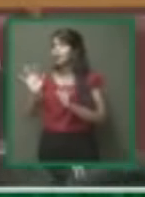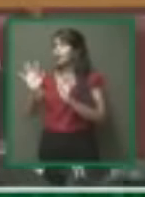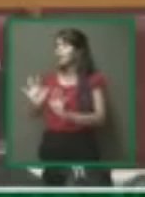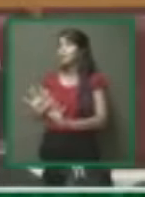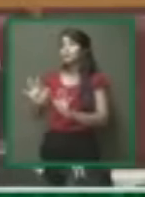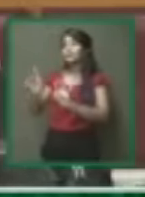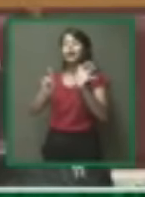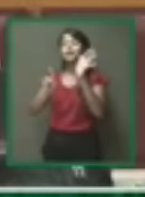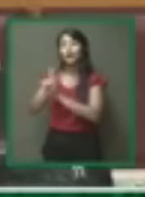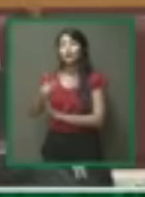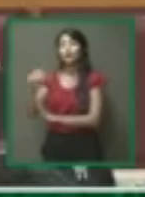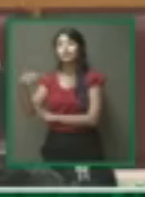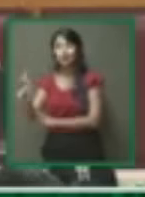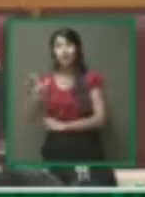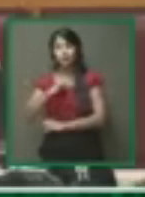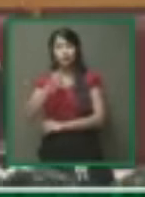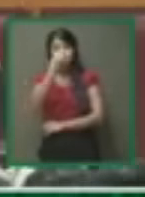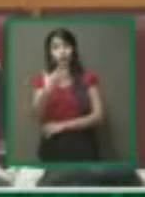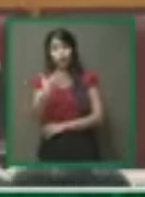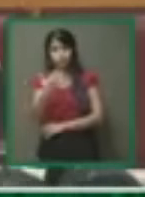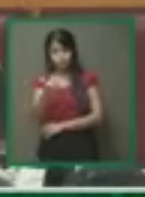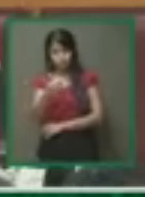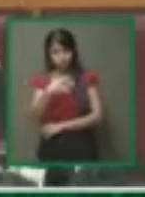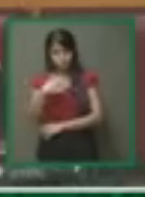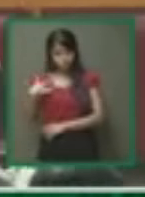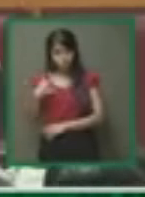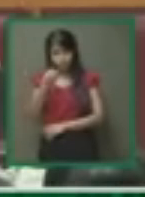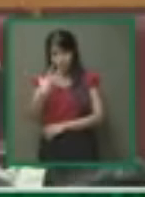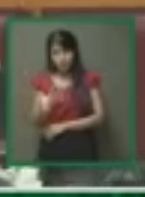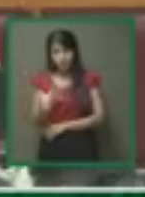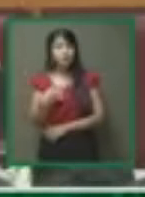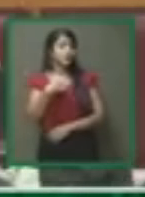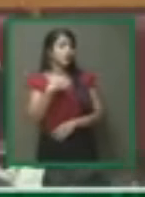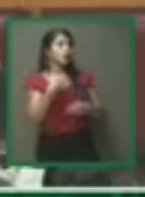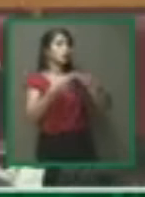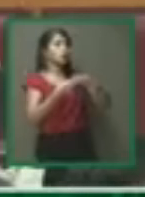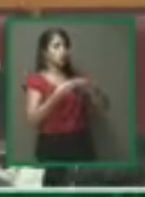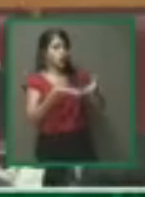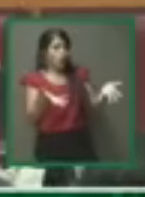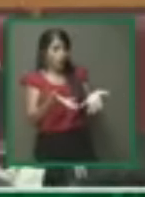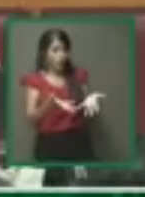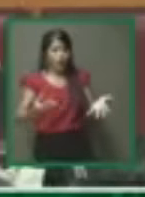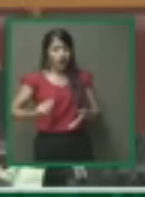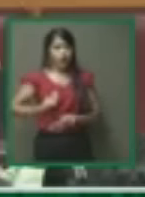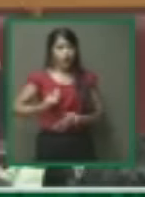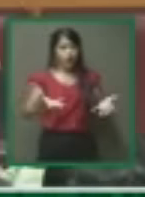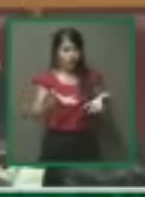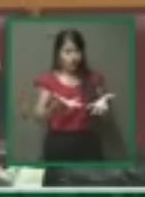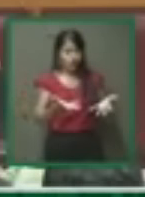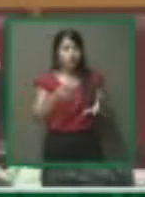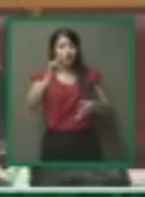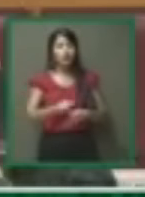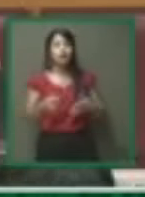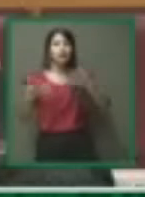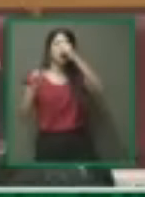estentes cardíacos. Mas eu pergunto, o senhor tem boa saúde? Sim, eu faço uso hoje, é onde eu quero chegar, hoje